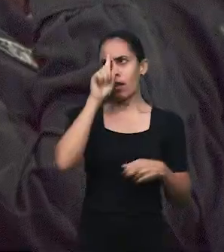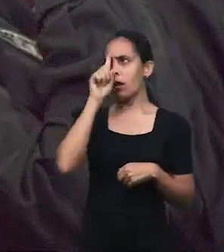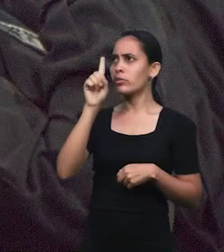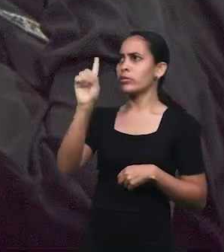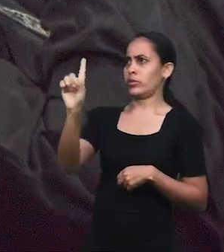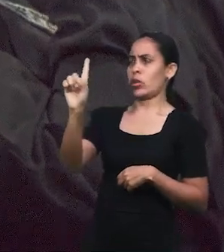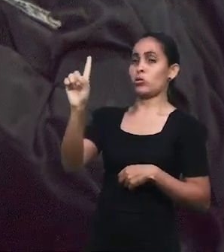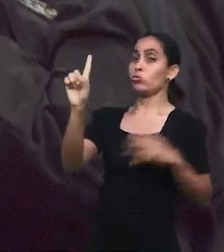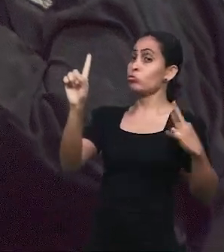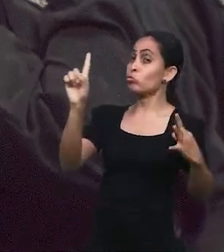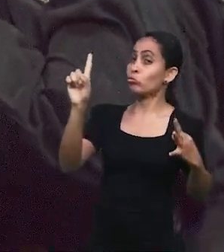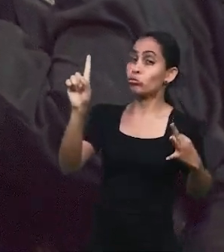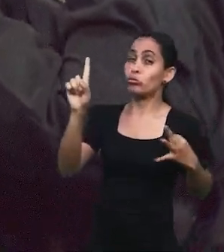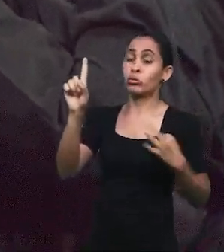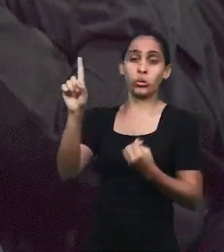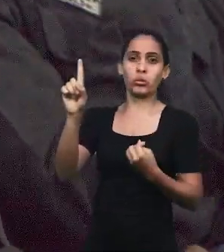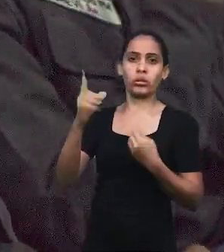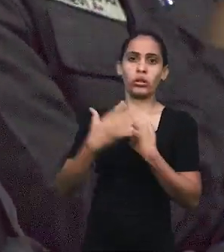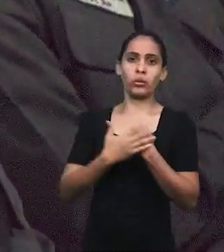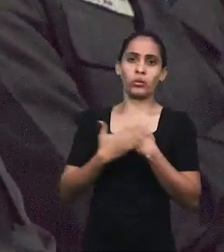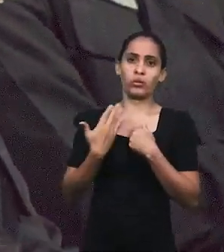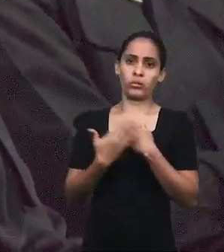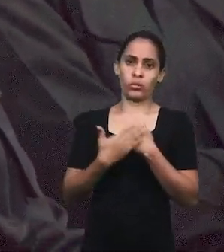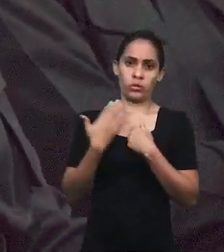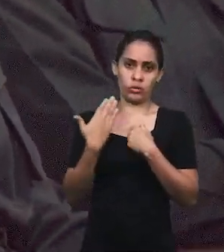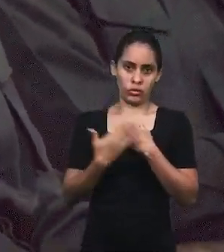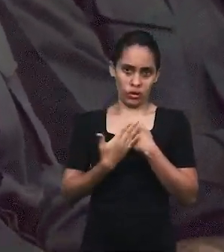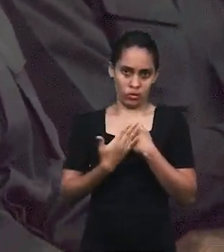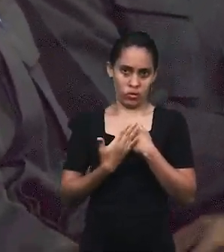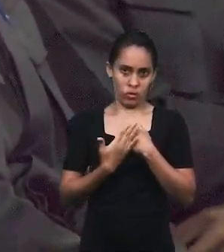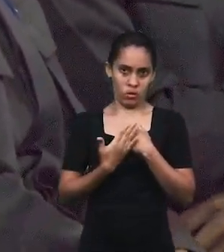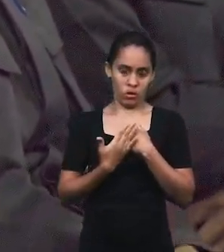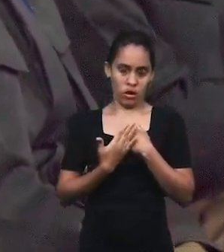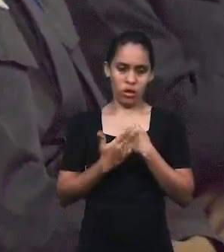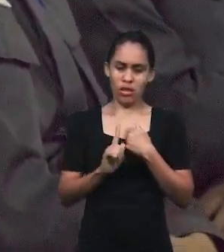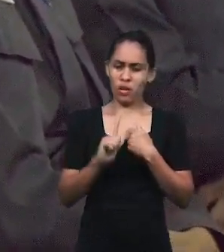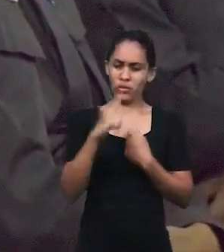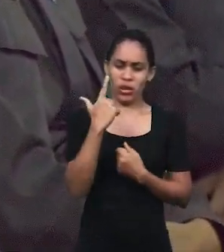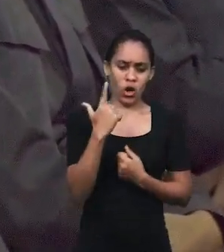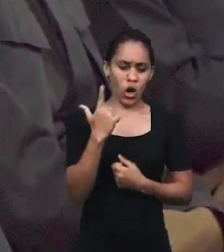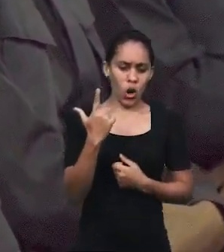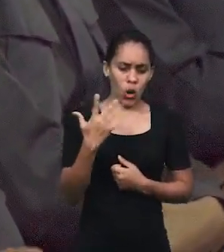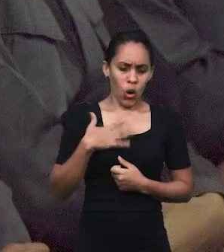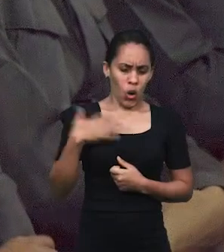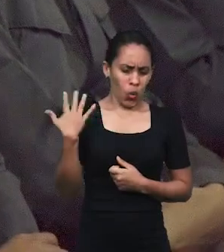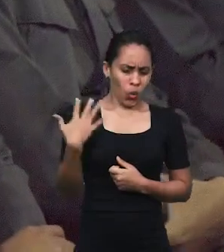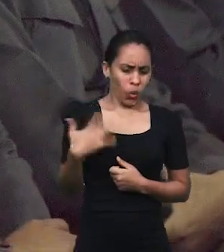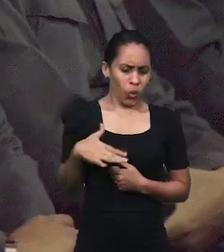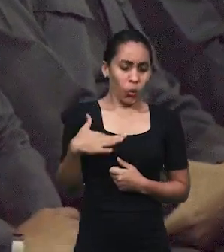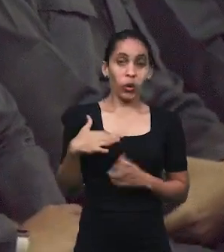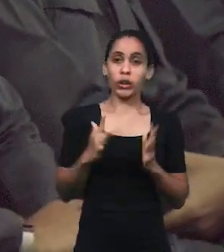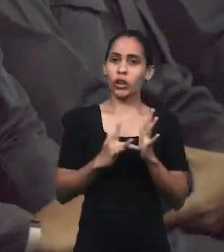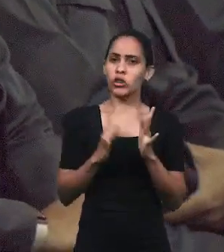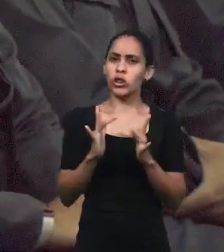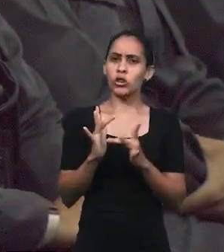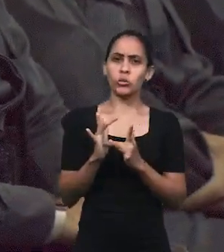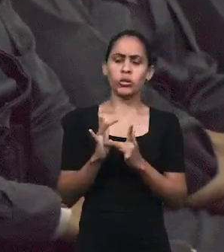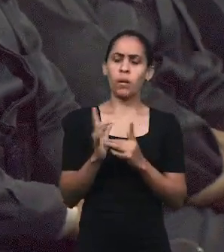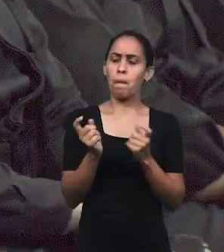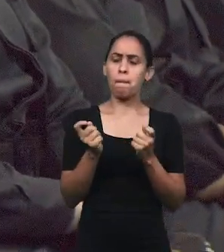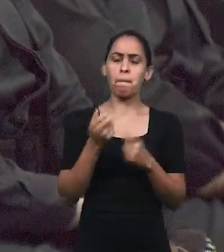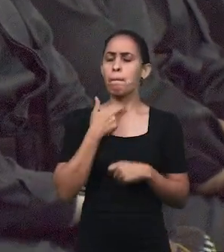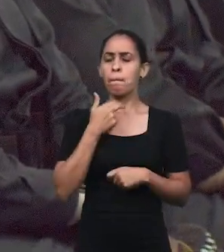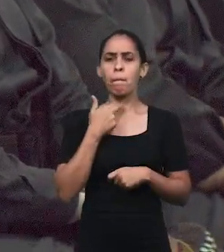várias. Ele é o Deus de toda consolação. Não há uma dor